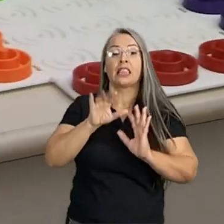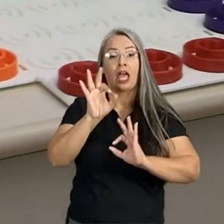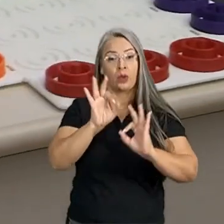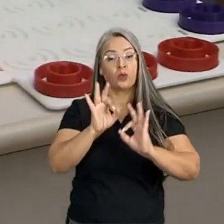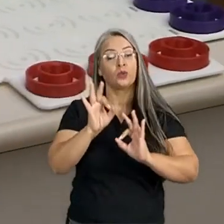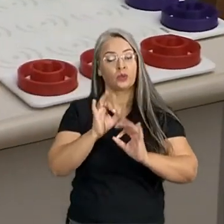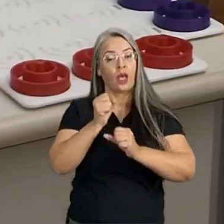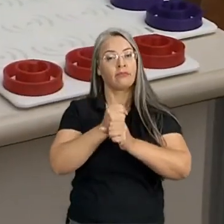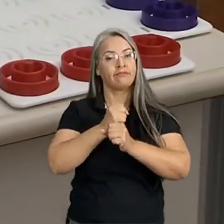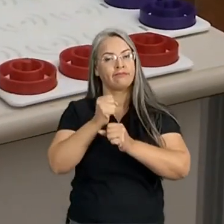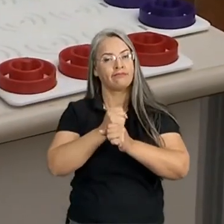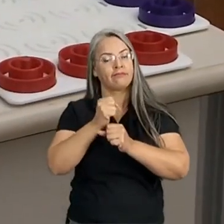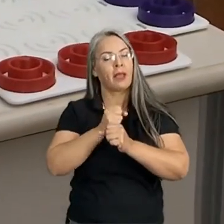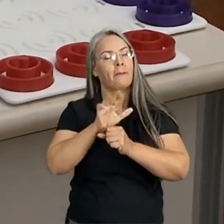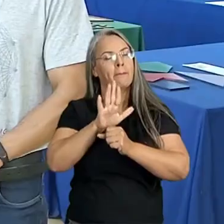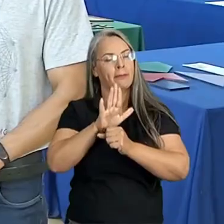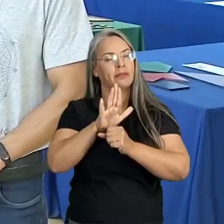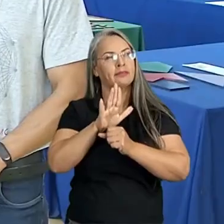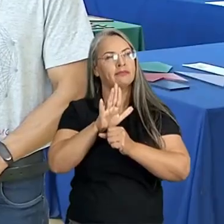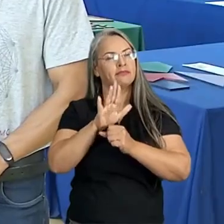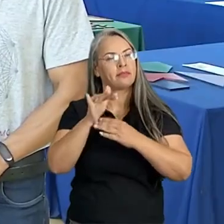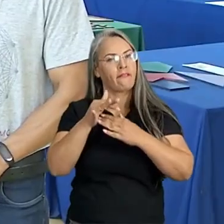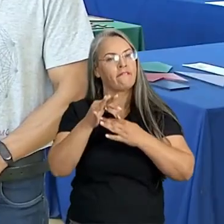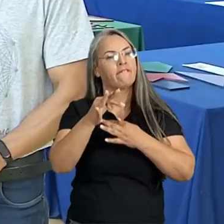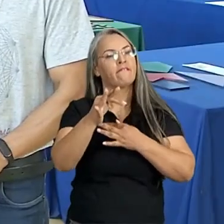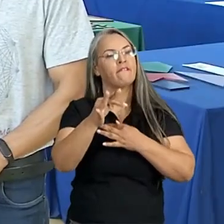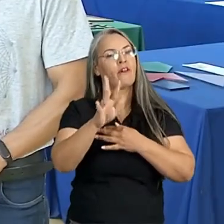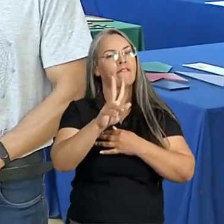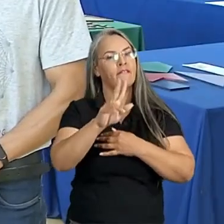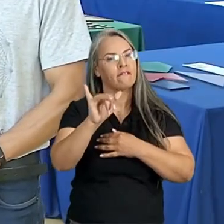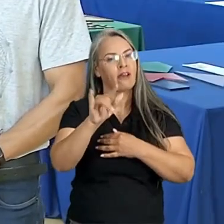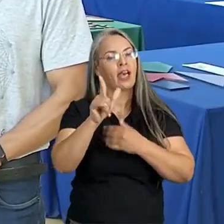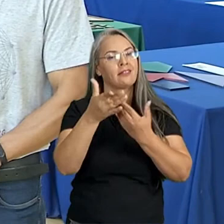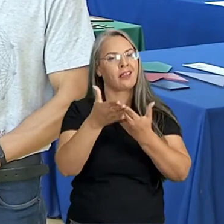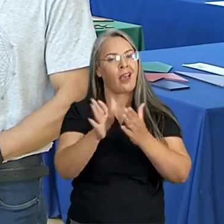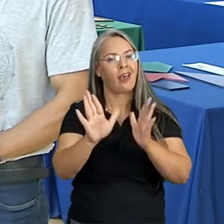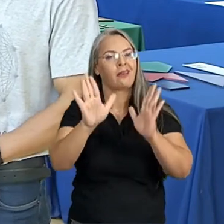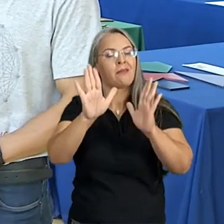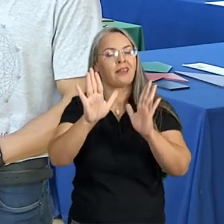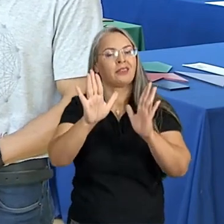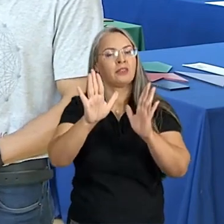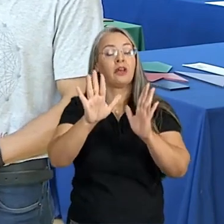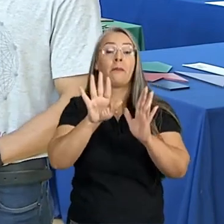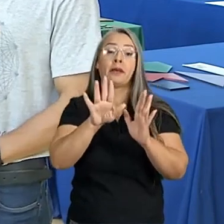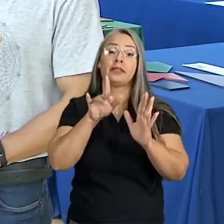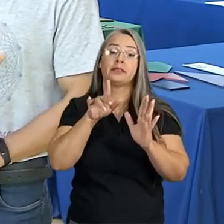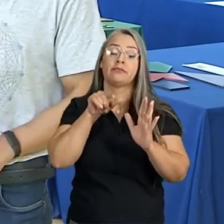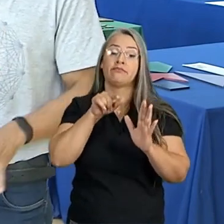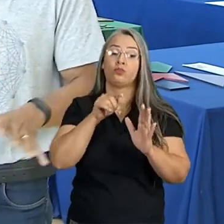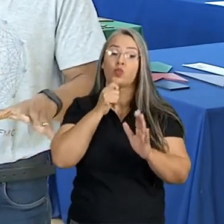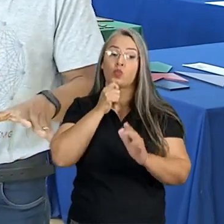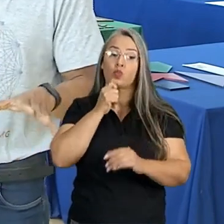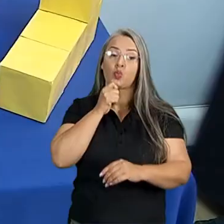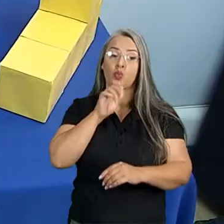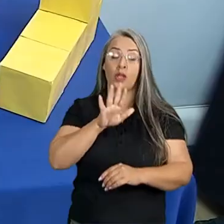talvez no futuro ele será aberto para um público mas mas por enquanto